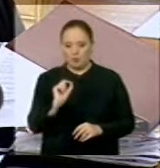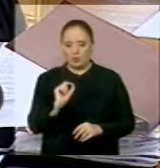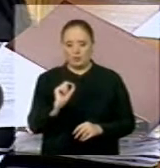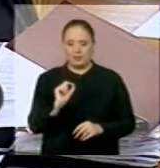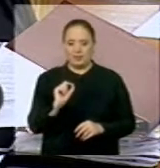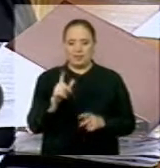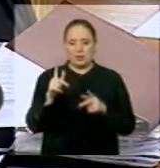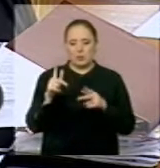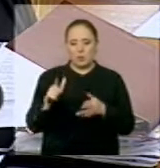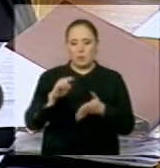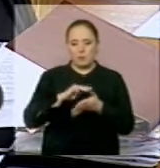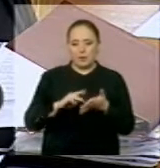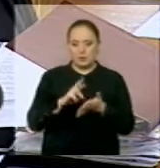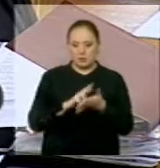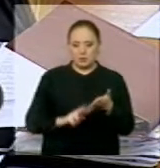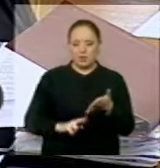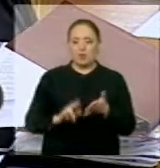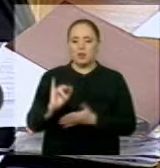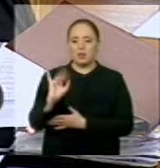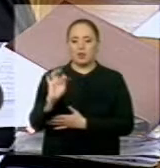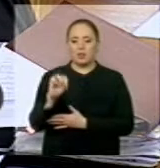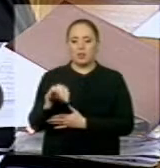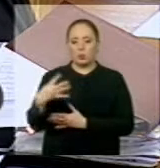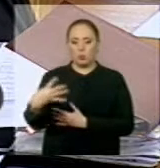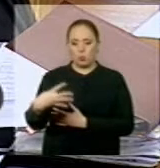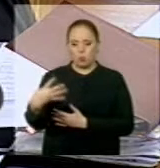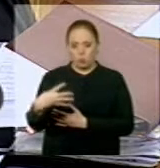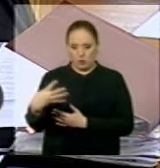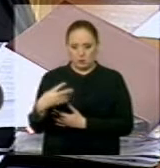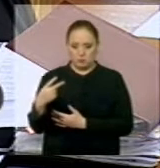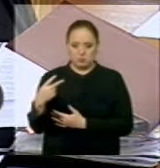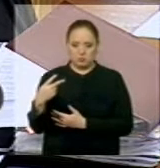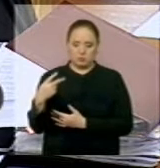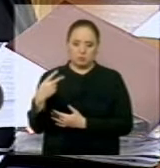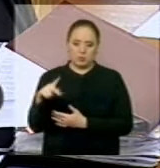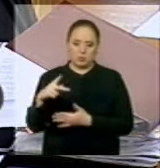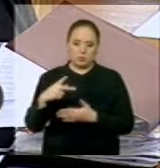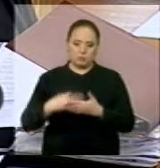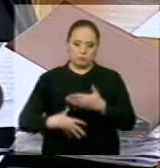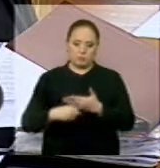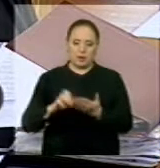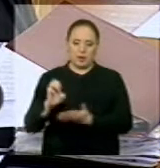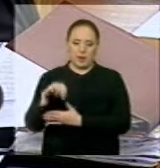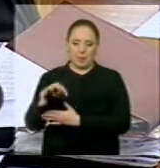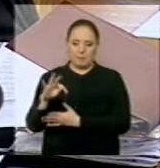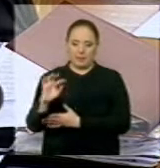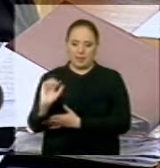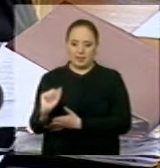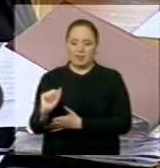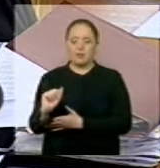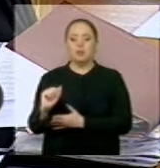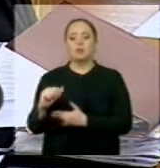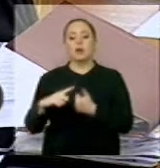ministro relator no item 4º da sua ementa, que o artigo 4º,